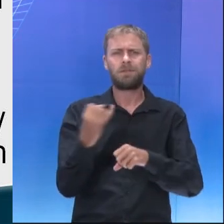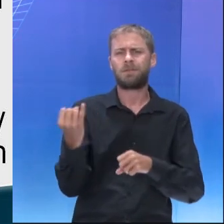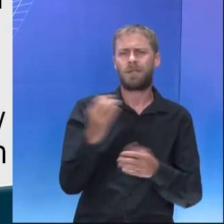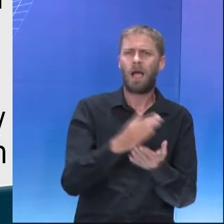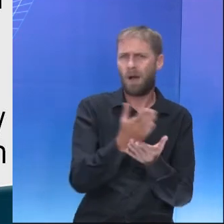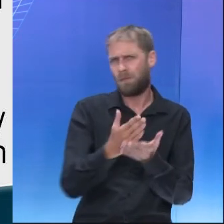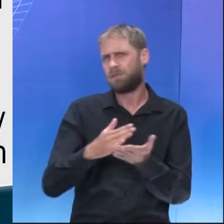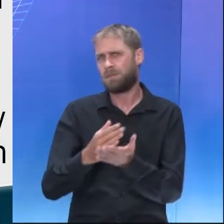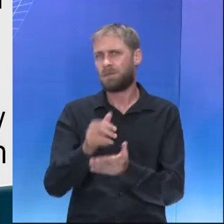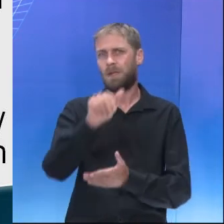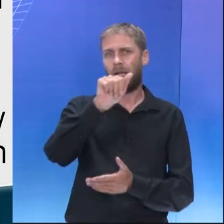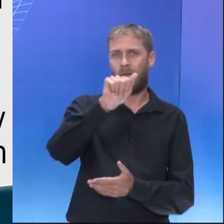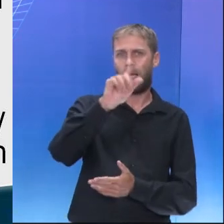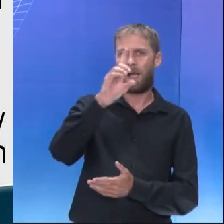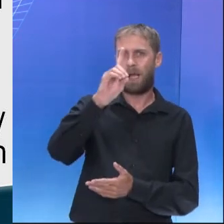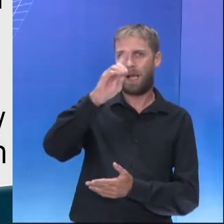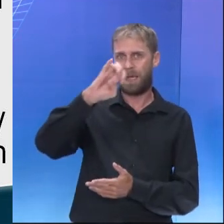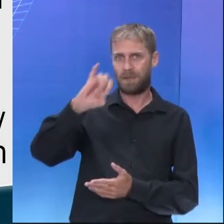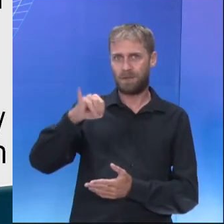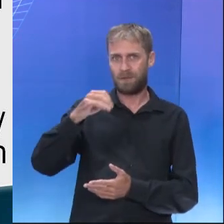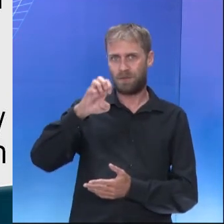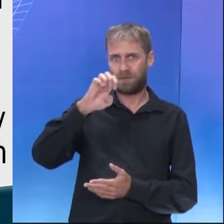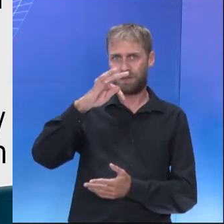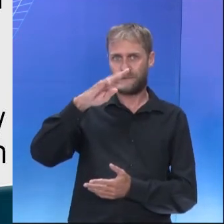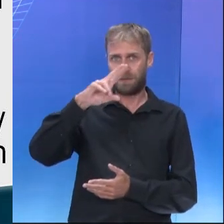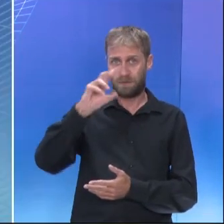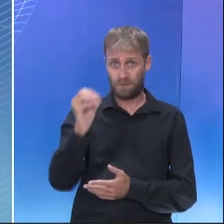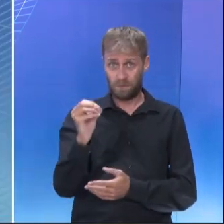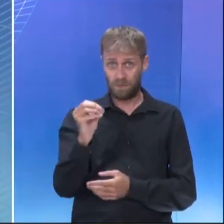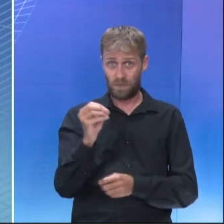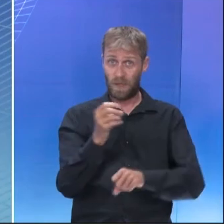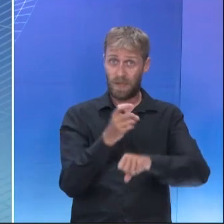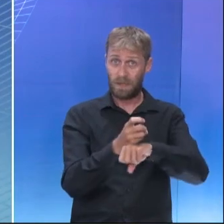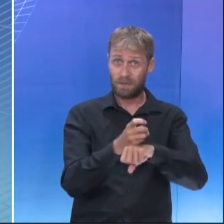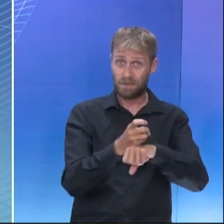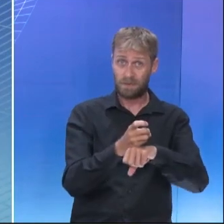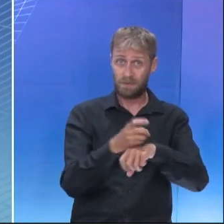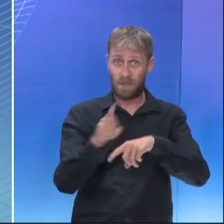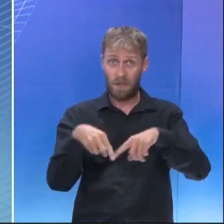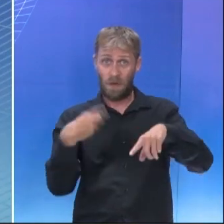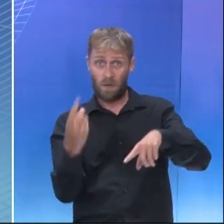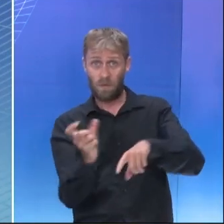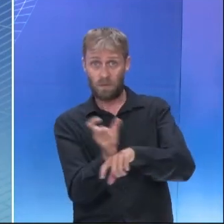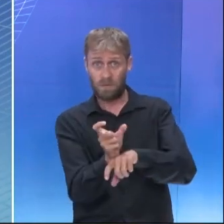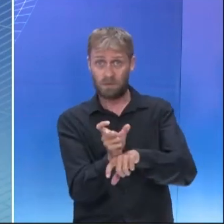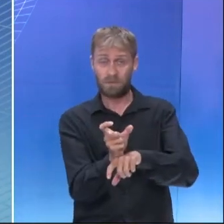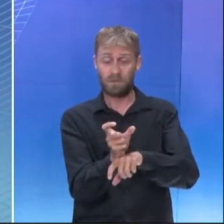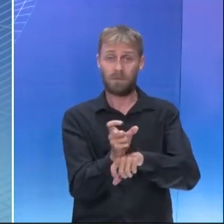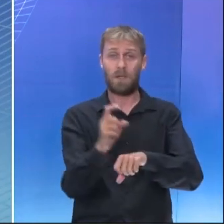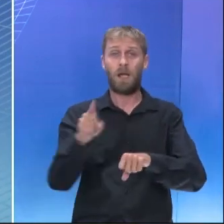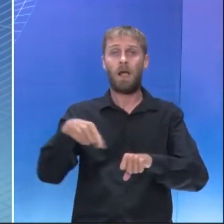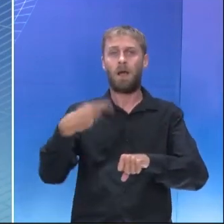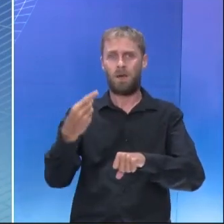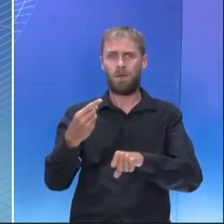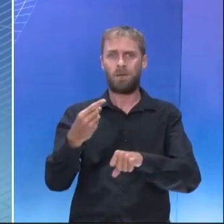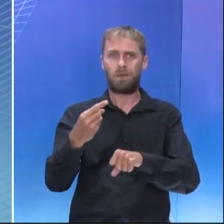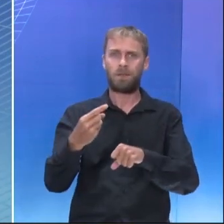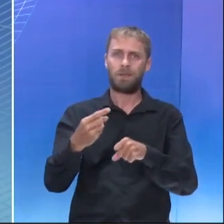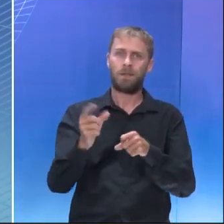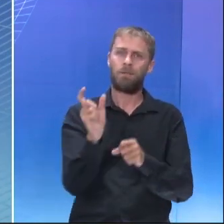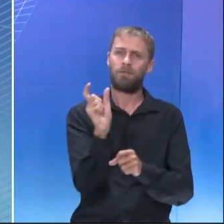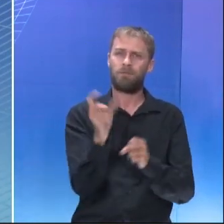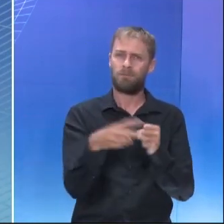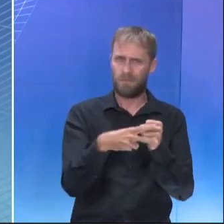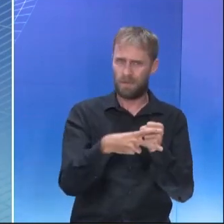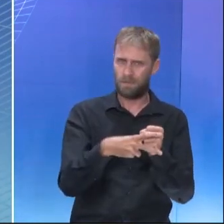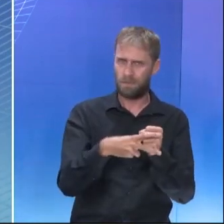um adjetivo, a próxima ação, o próximo verbo, ele vai ser no infinitivo. Você não pode usar o